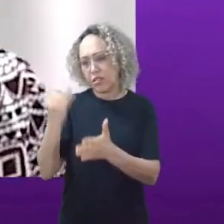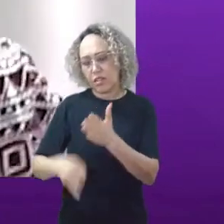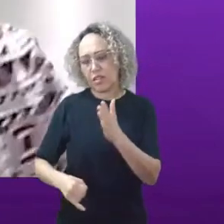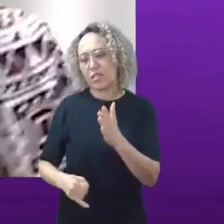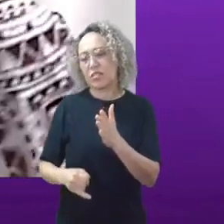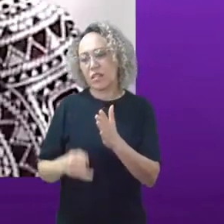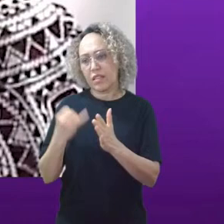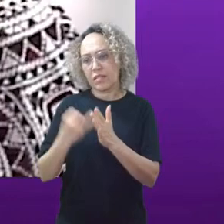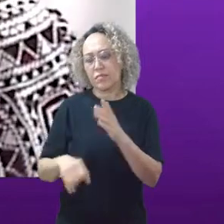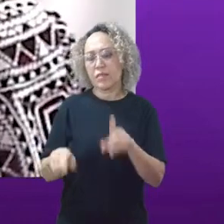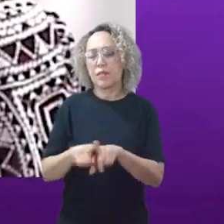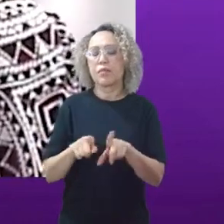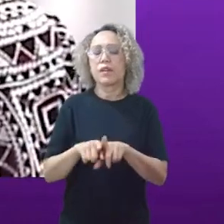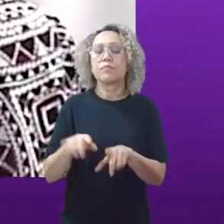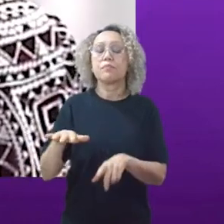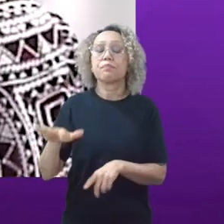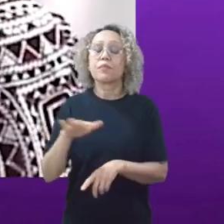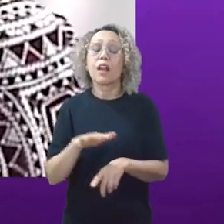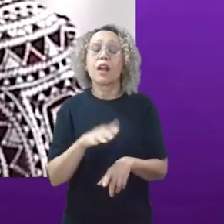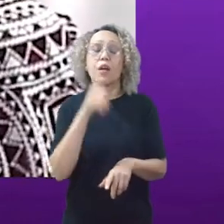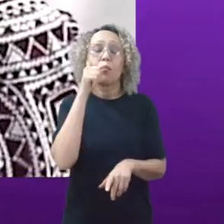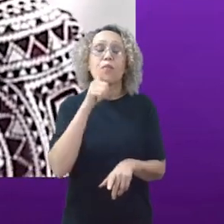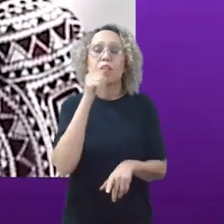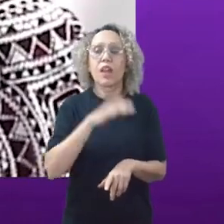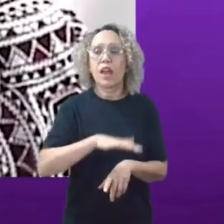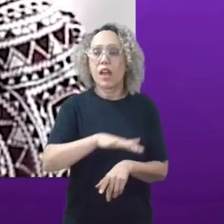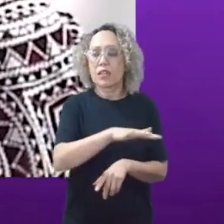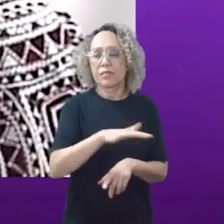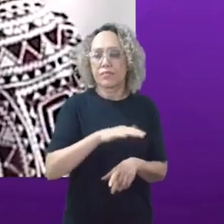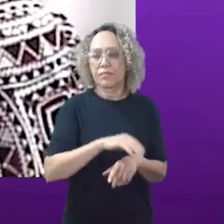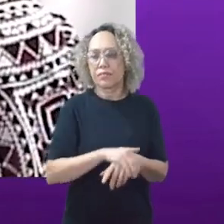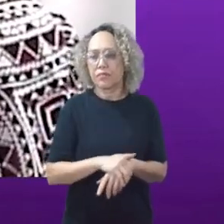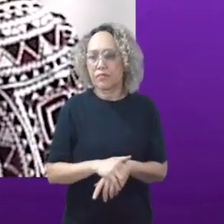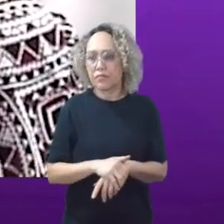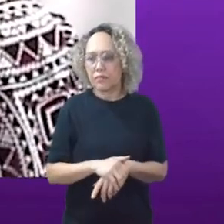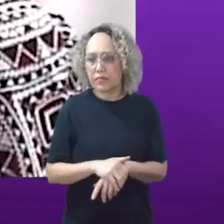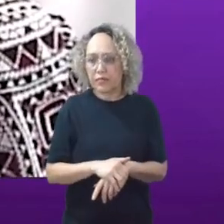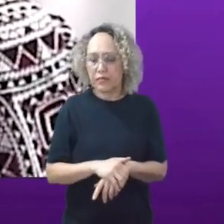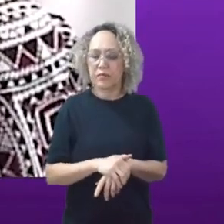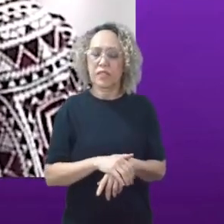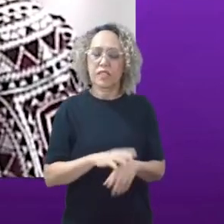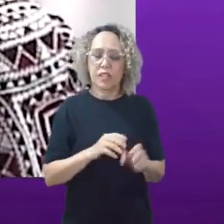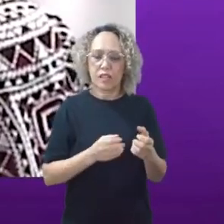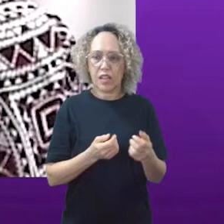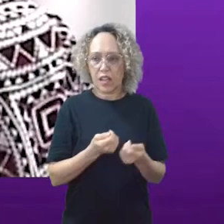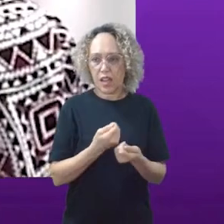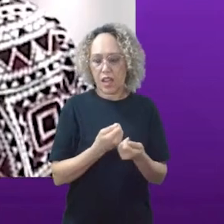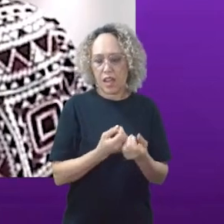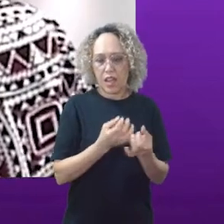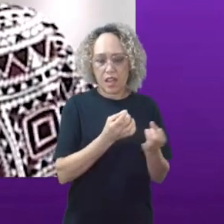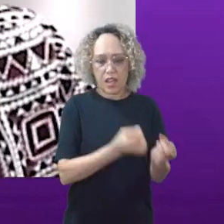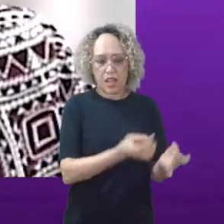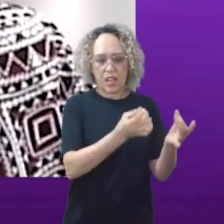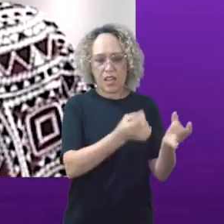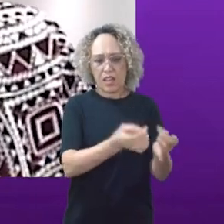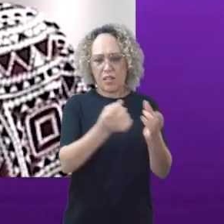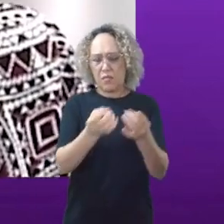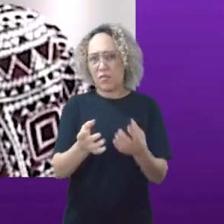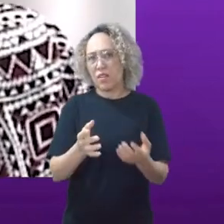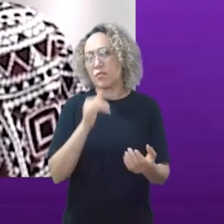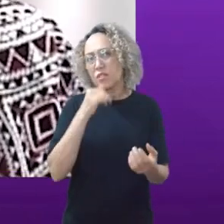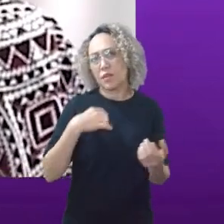vai encontrar mulheres? A gente vai encontrar mulheres que fazem comércio independente de artigos de vestuário,